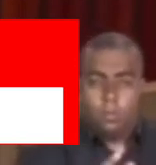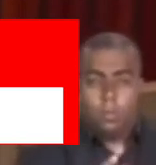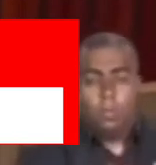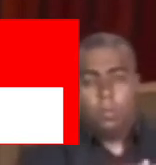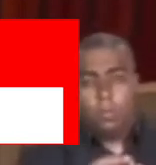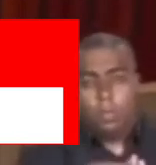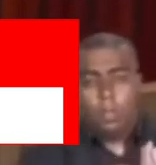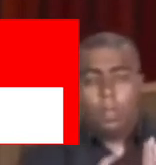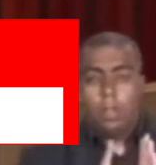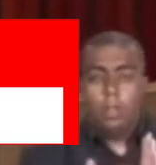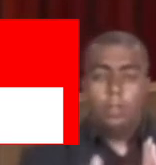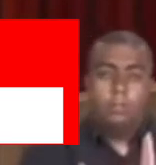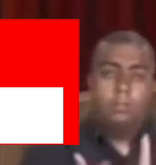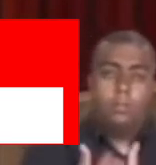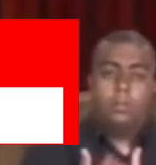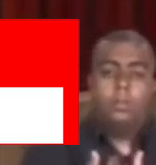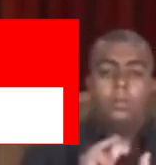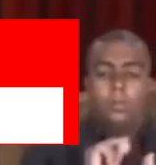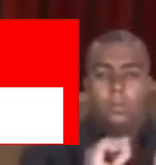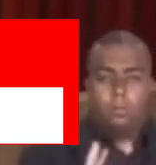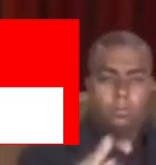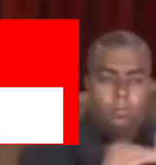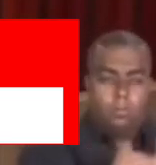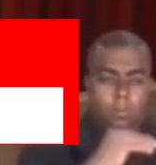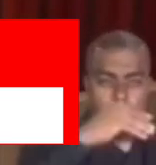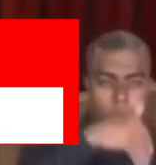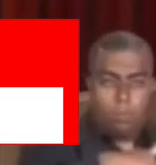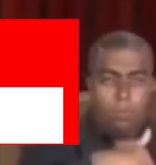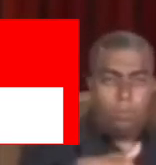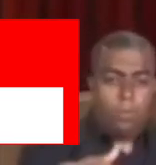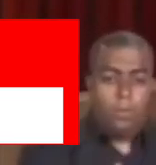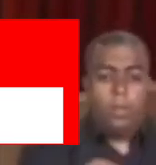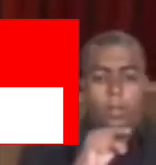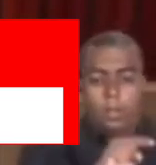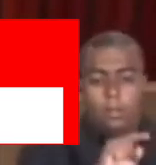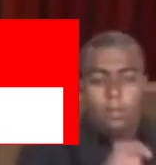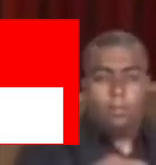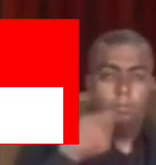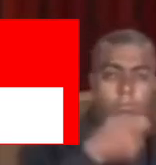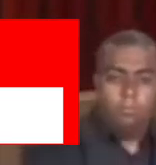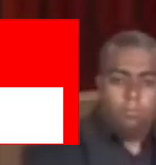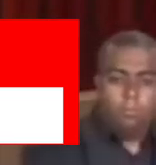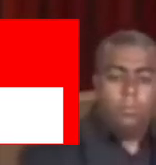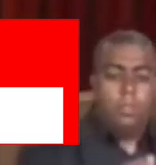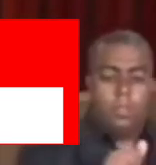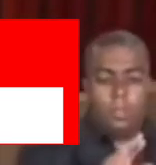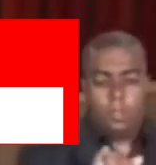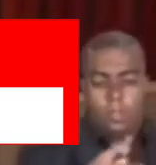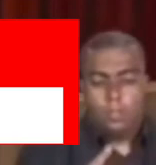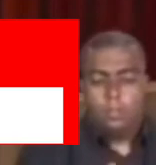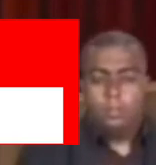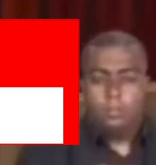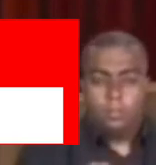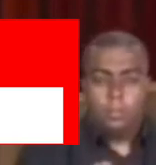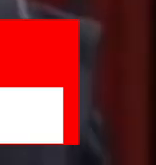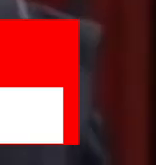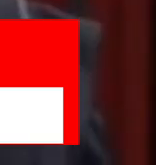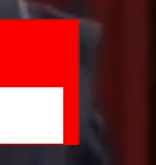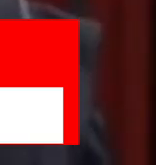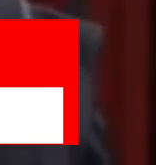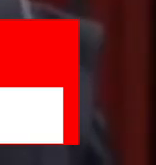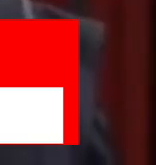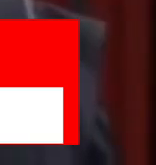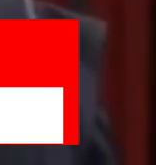64, com a respectiva anotação do cadastro eleitoral, determinando ainda a execução imediata do aresto, independentemente de publicação.